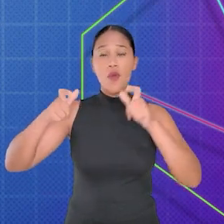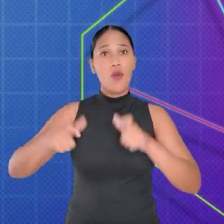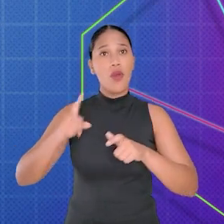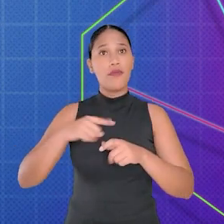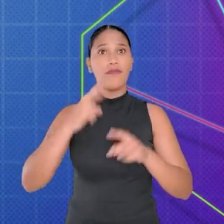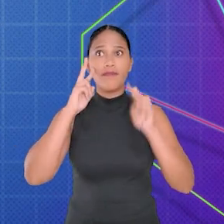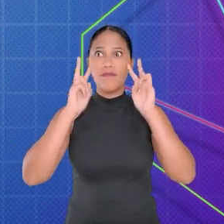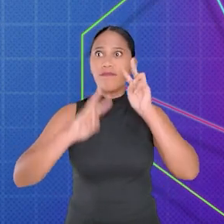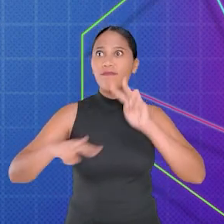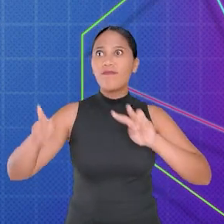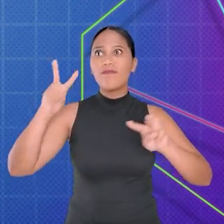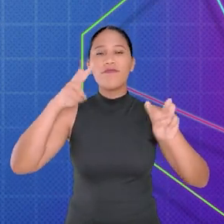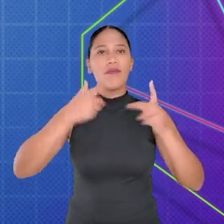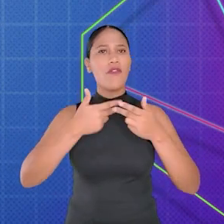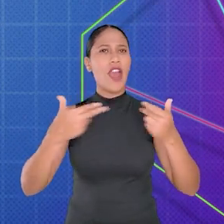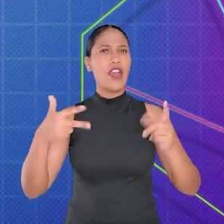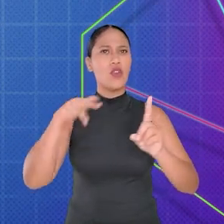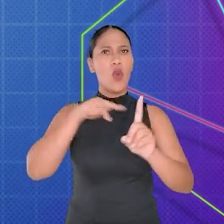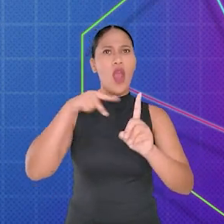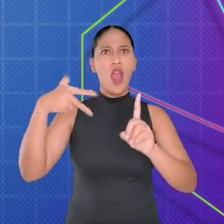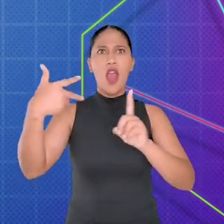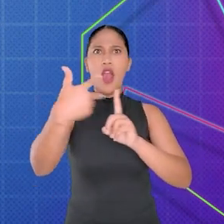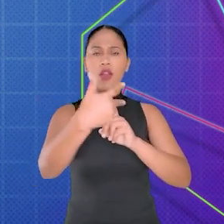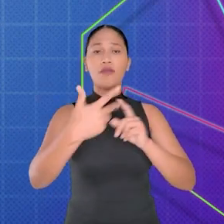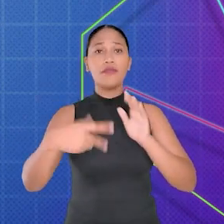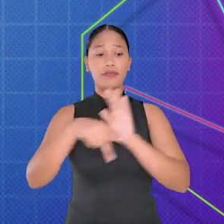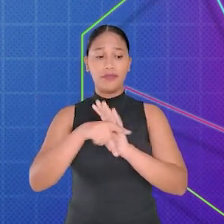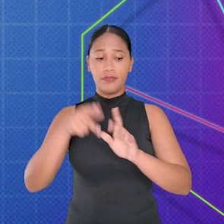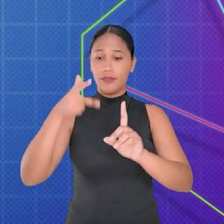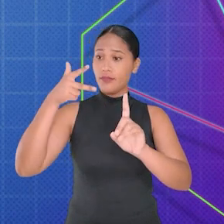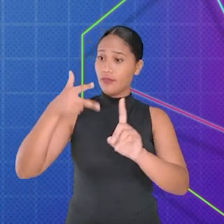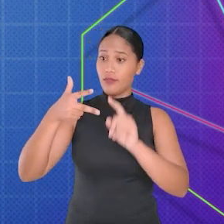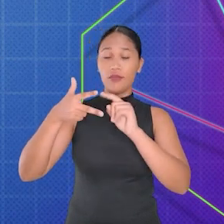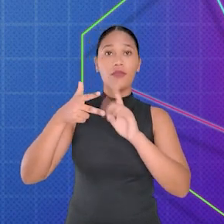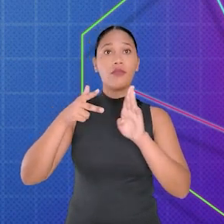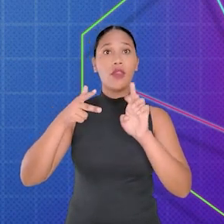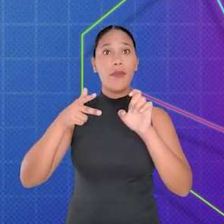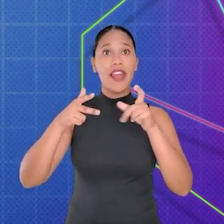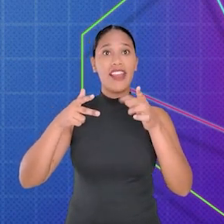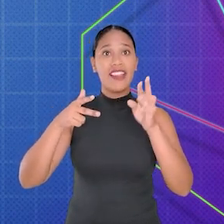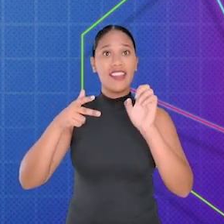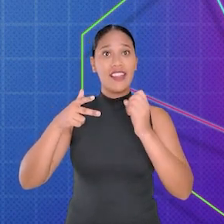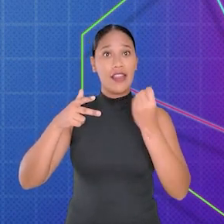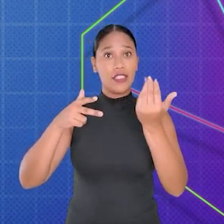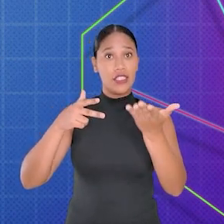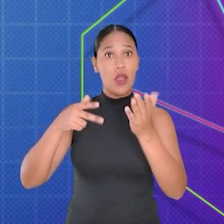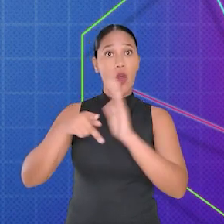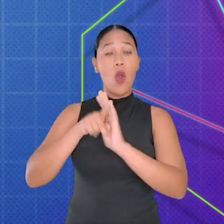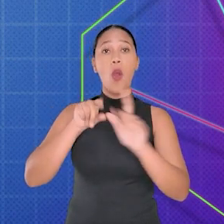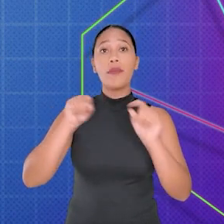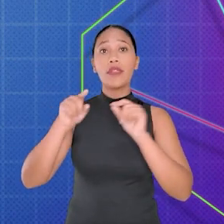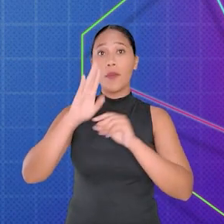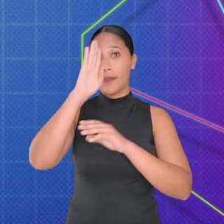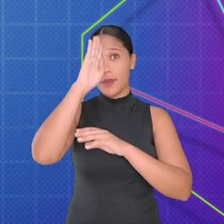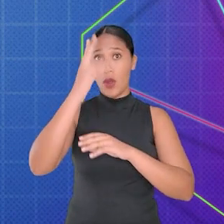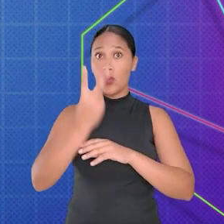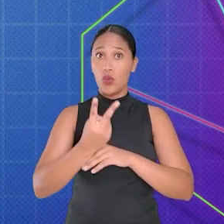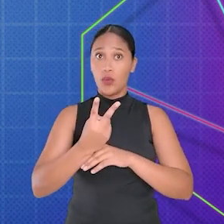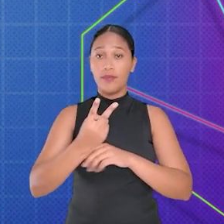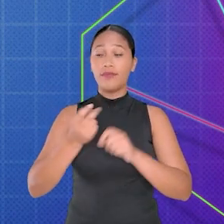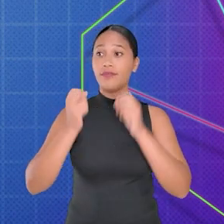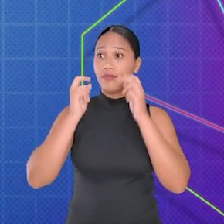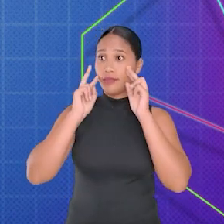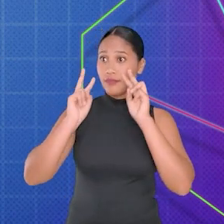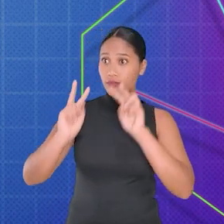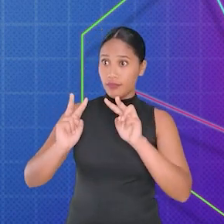permitindo visualizar a cena a partir de diversos ângulos. Para posicionar a câmera, o Blender oferece duas opções principais: